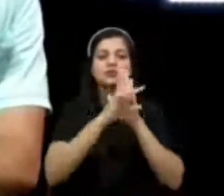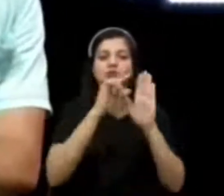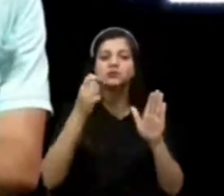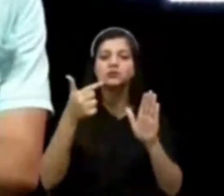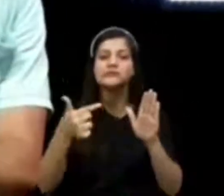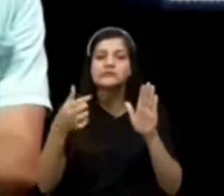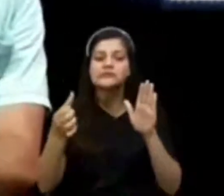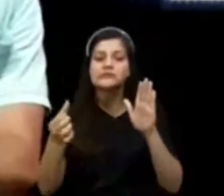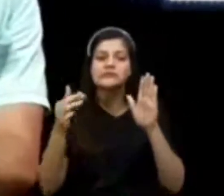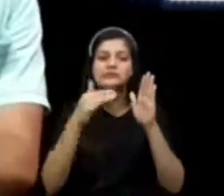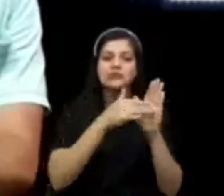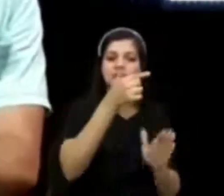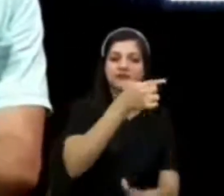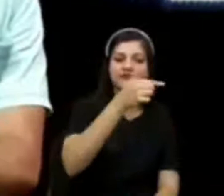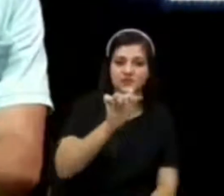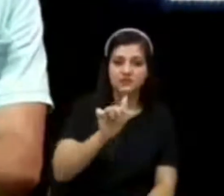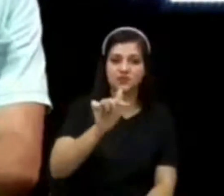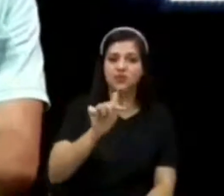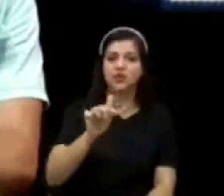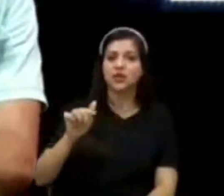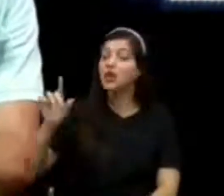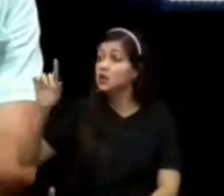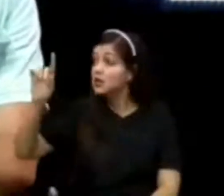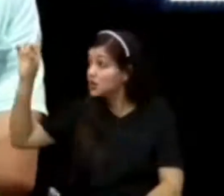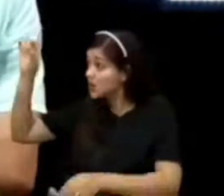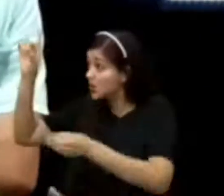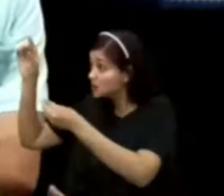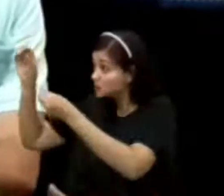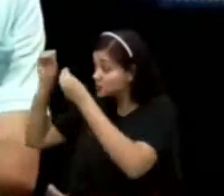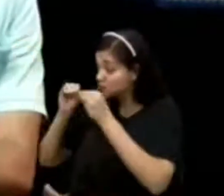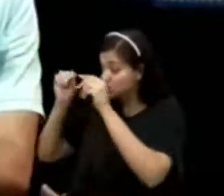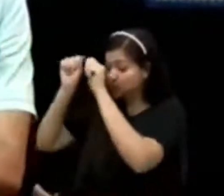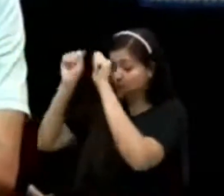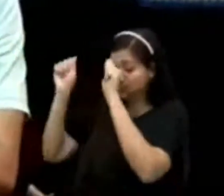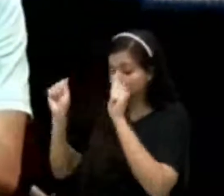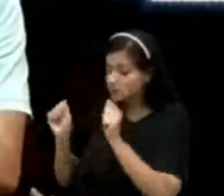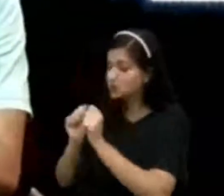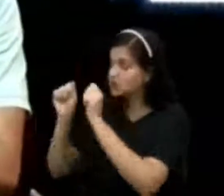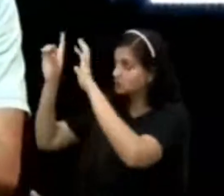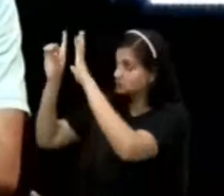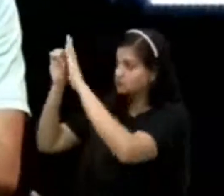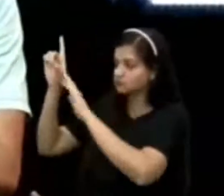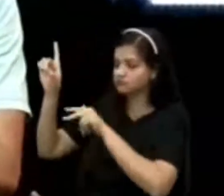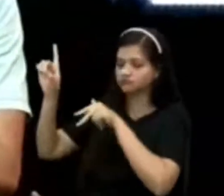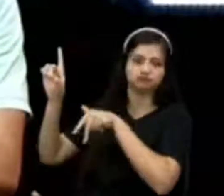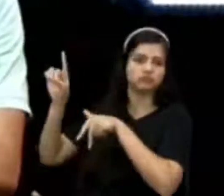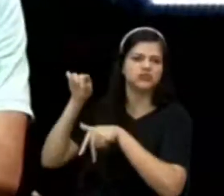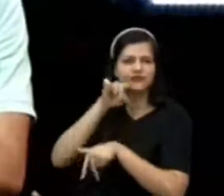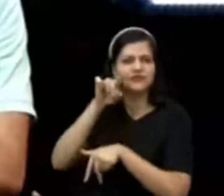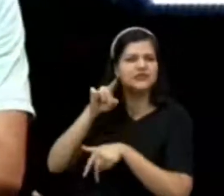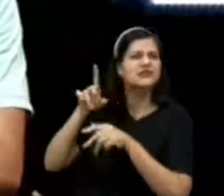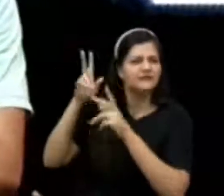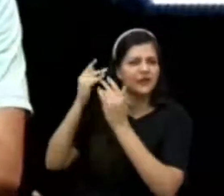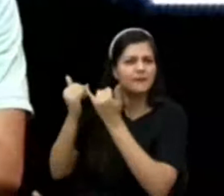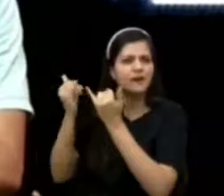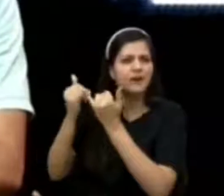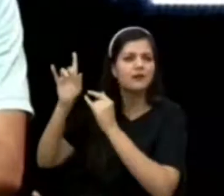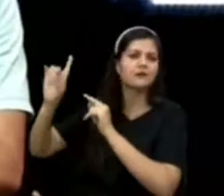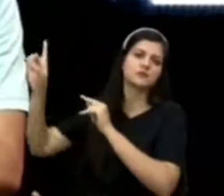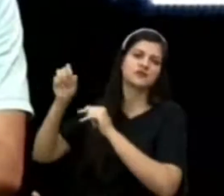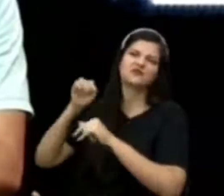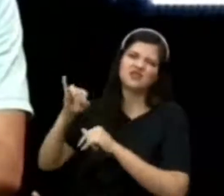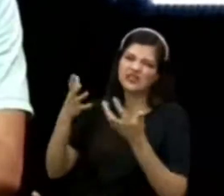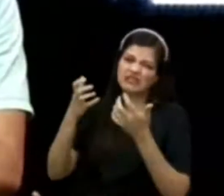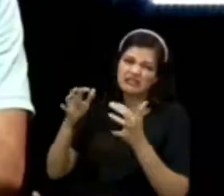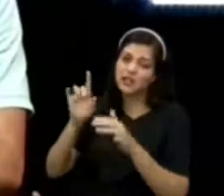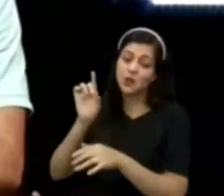a sua imagem, a sua semelhança. Ou seja, você vai se parecer com Deus, queira ou não queira, tá?